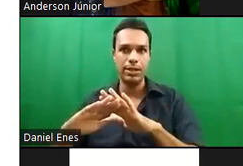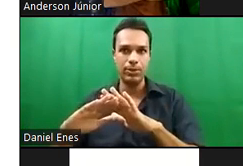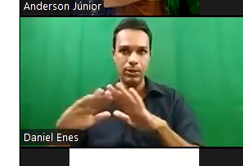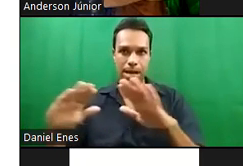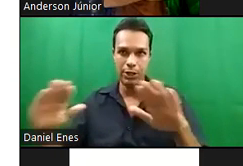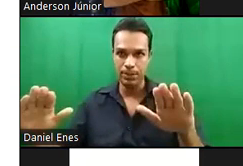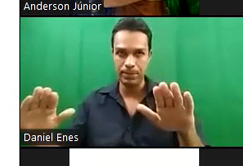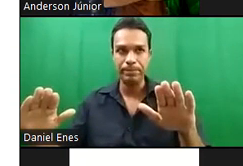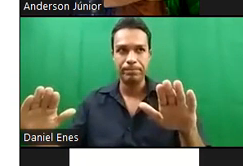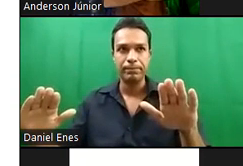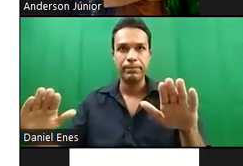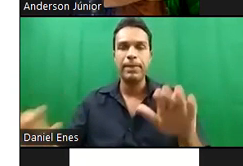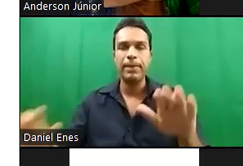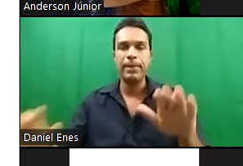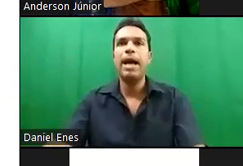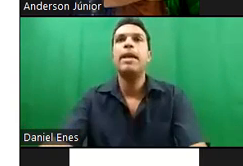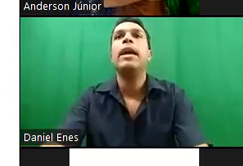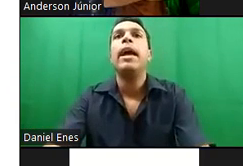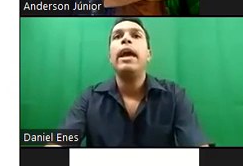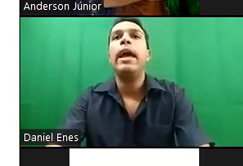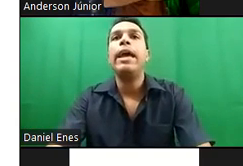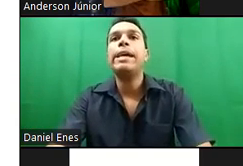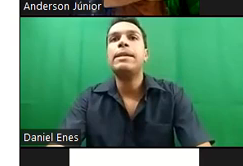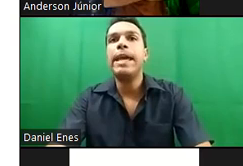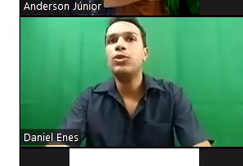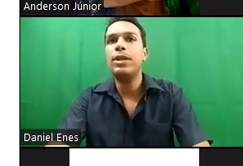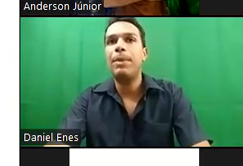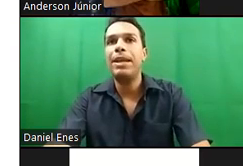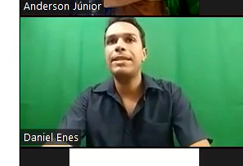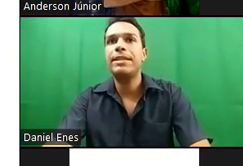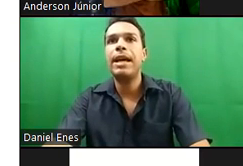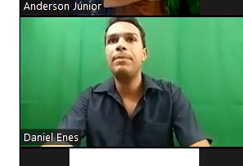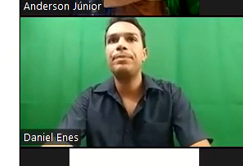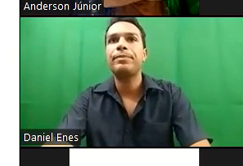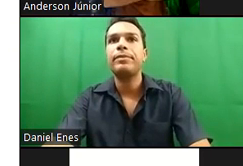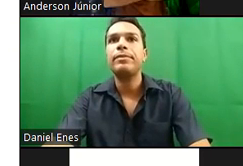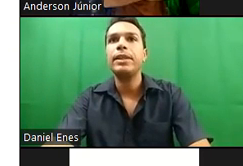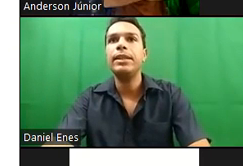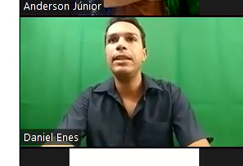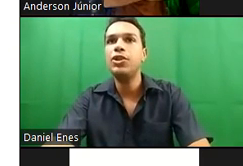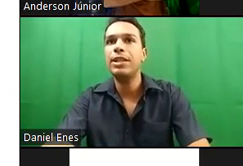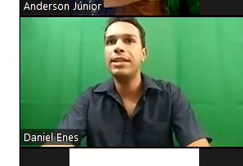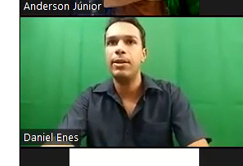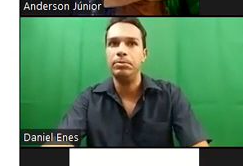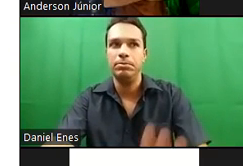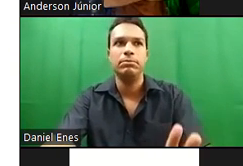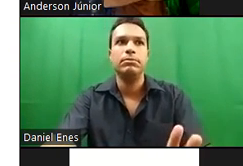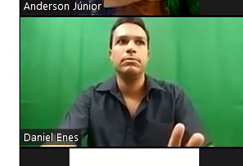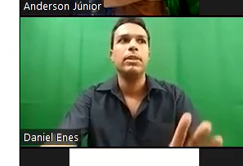sinais, não linguagem. Tá? É isso que aparece na